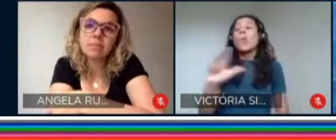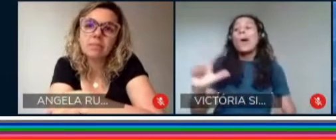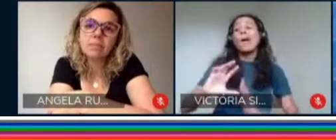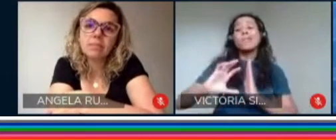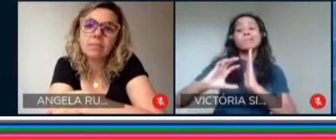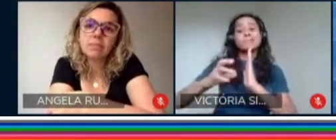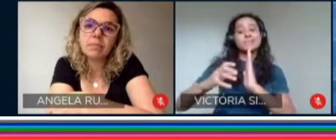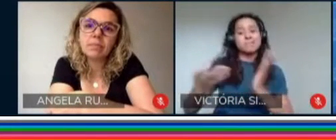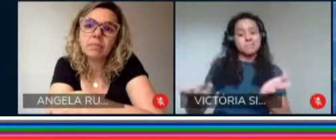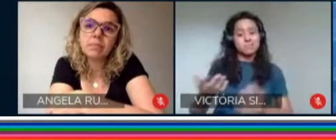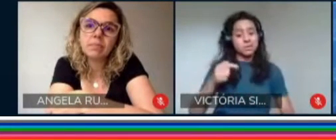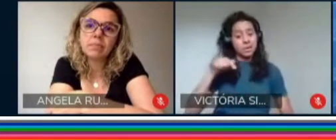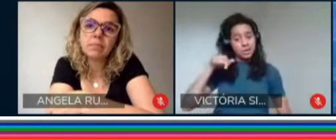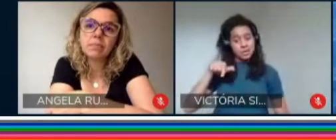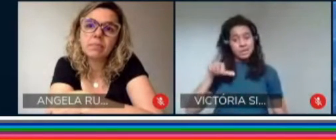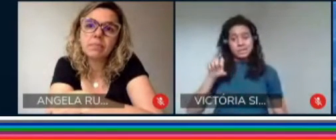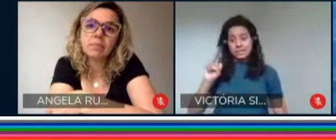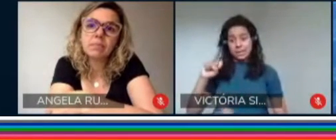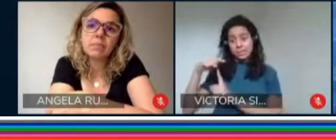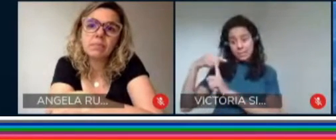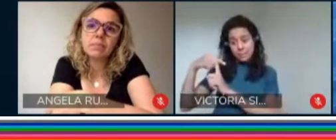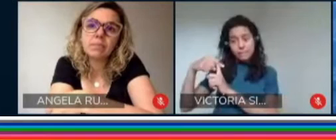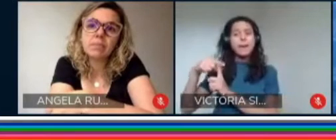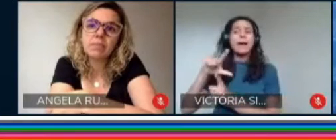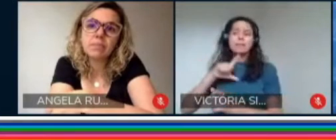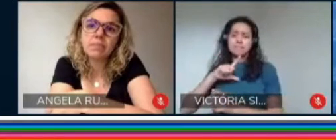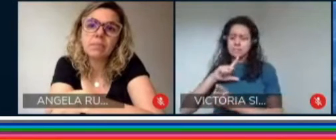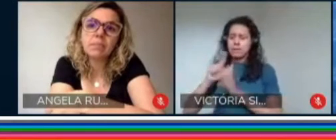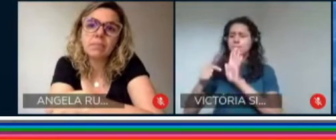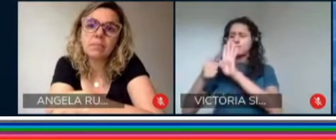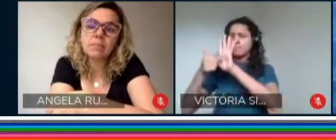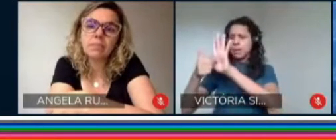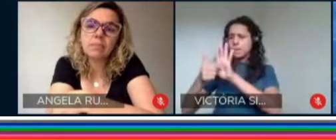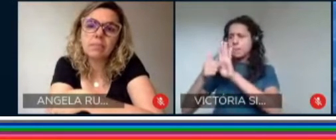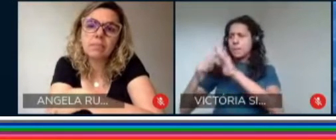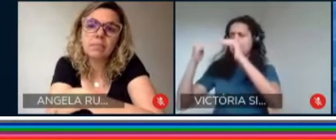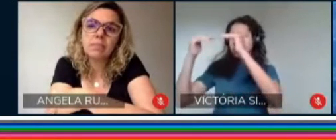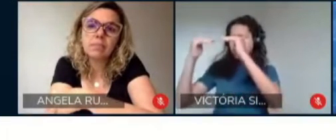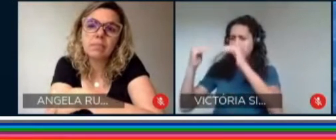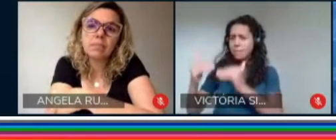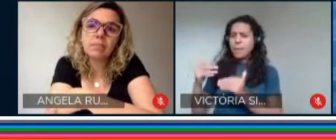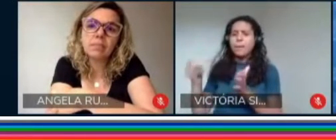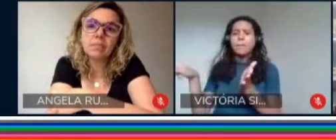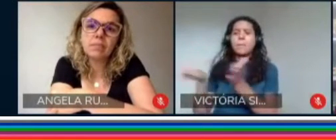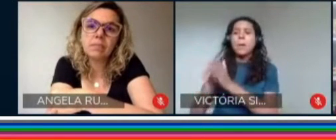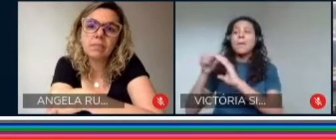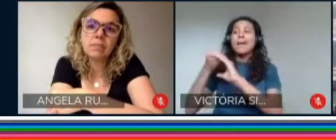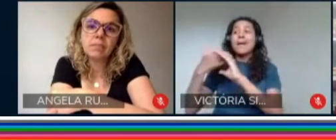dentro da interface do Sabe Mais, mas cada uma tem as suas naturezas, as suas características, né?